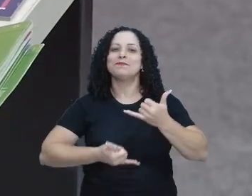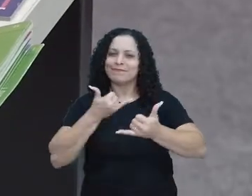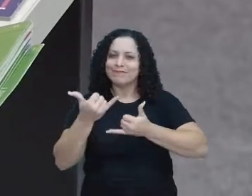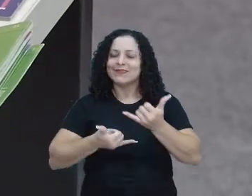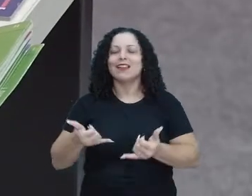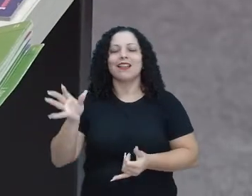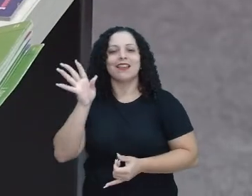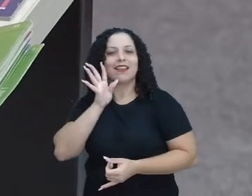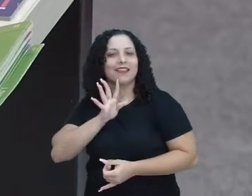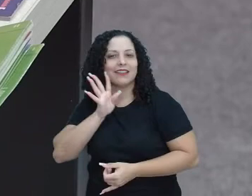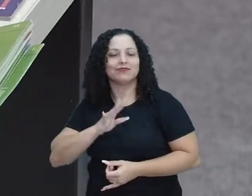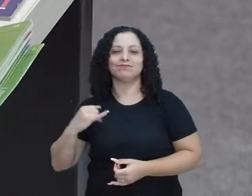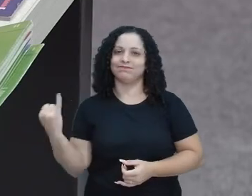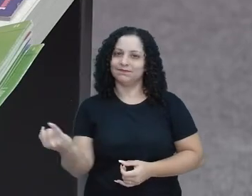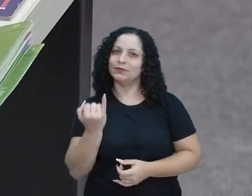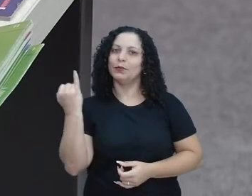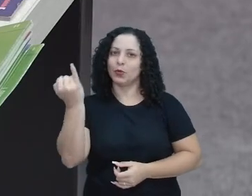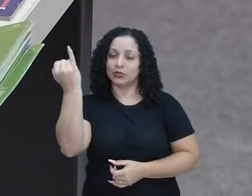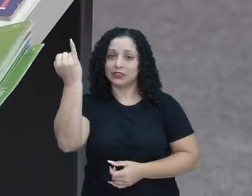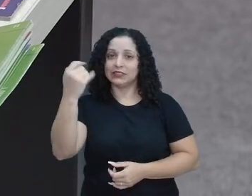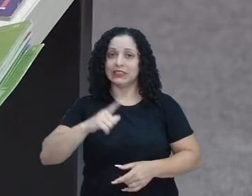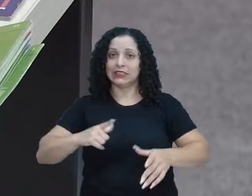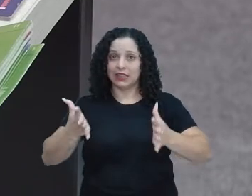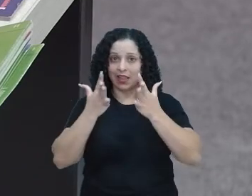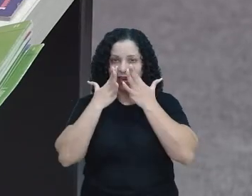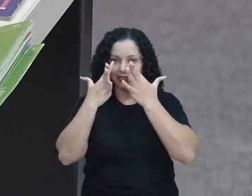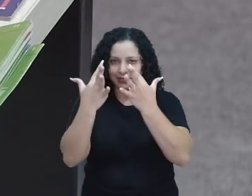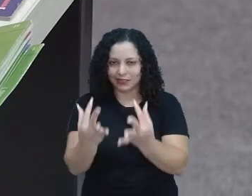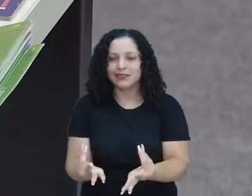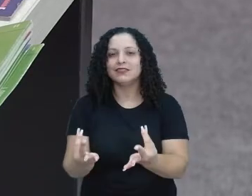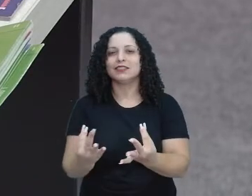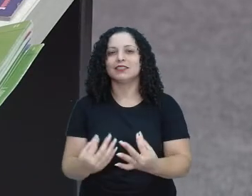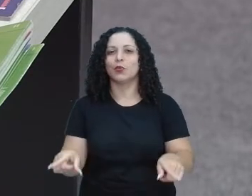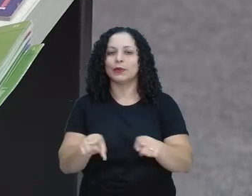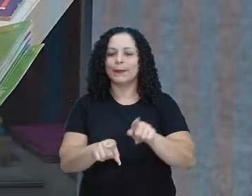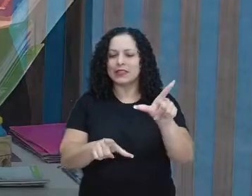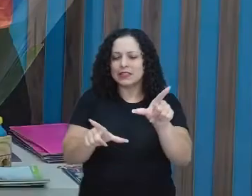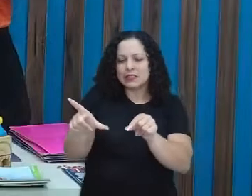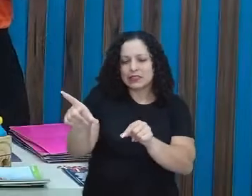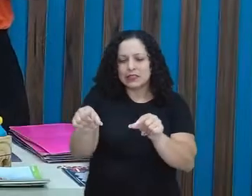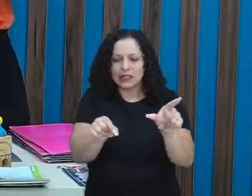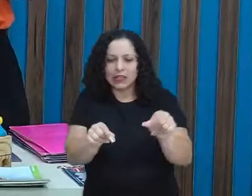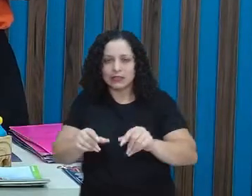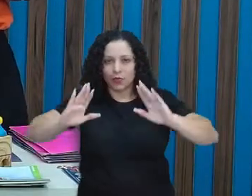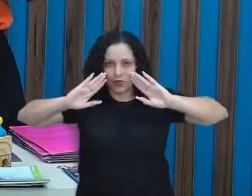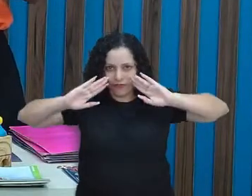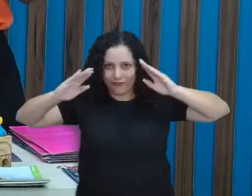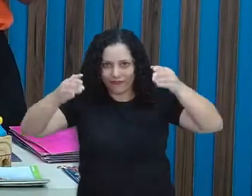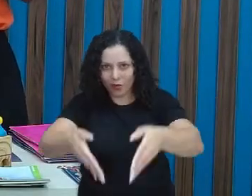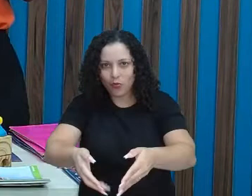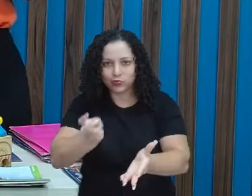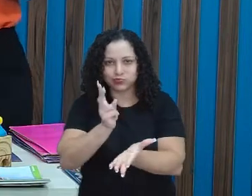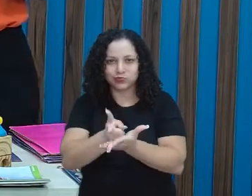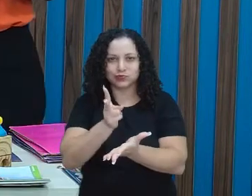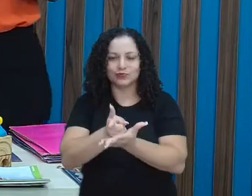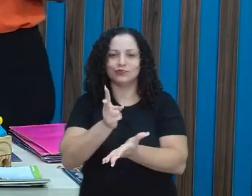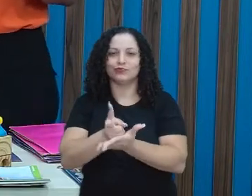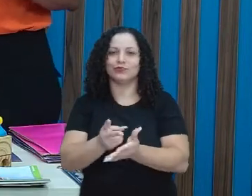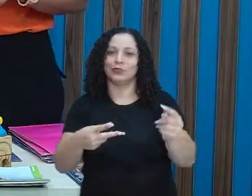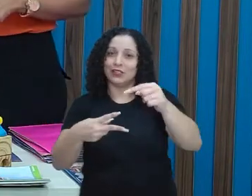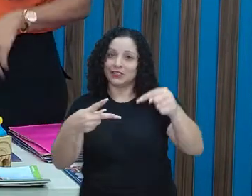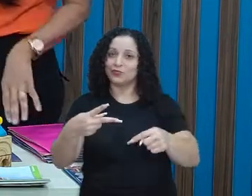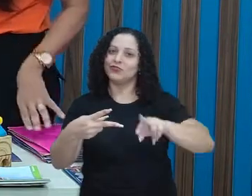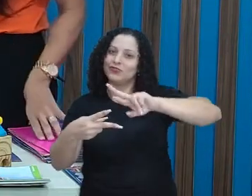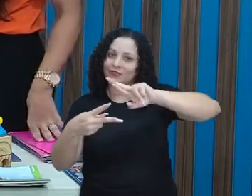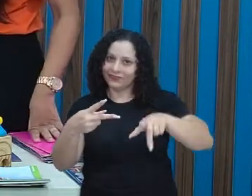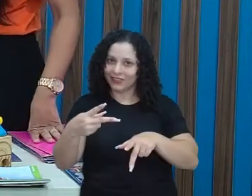atividade importante, que trabalha atenção seletiva e manutenção do foco. Então, a gente tem essas duas